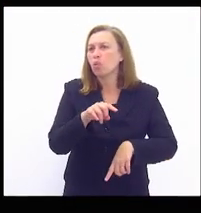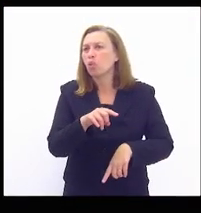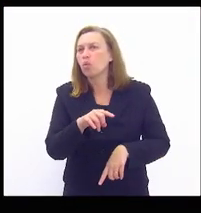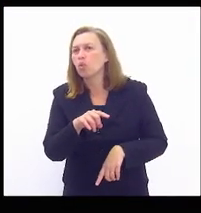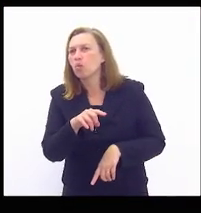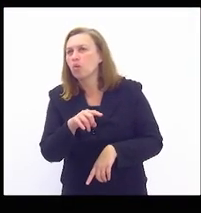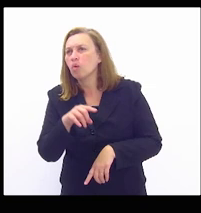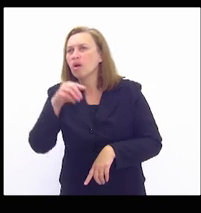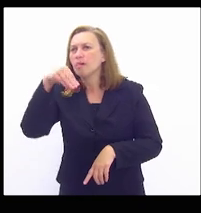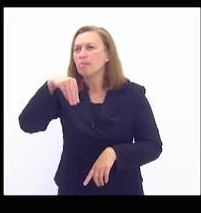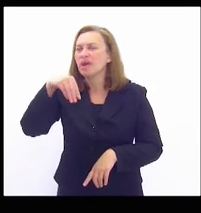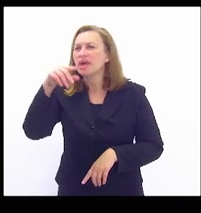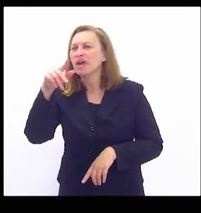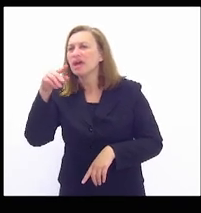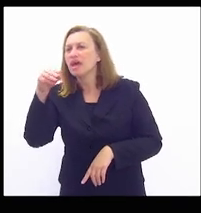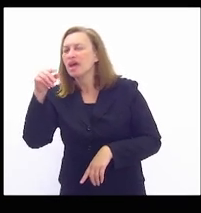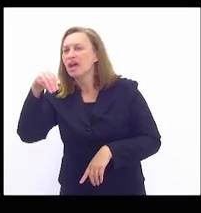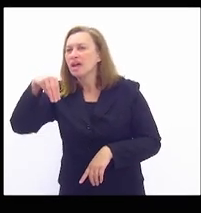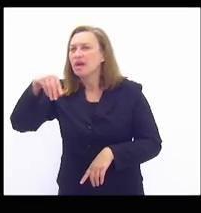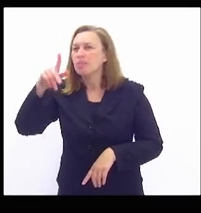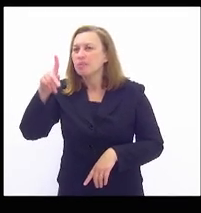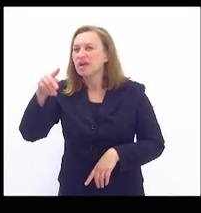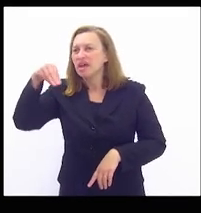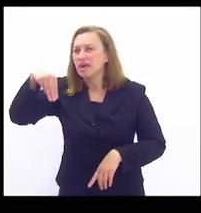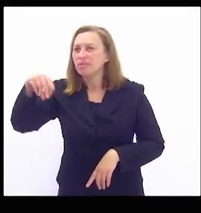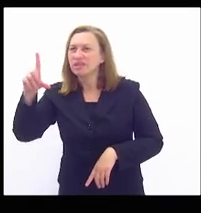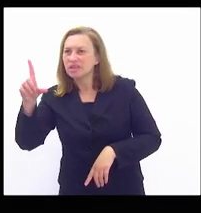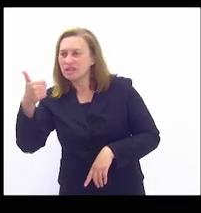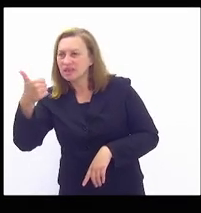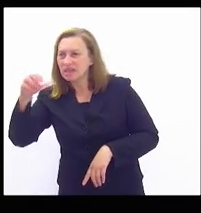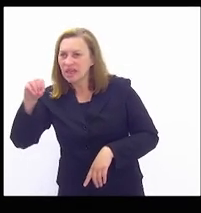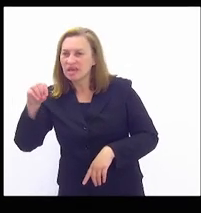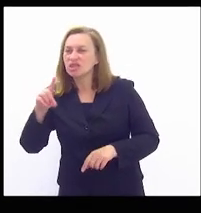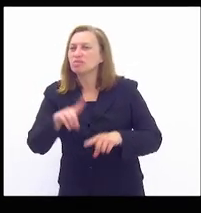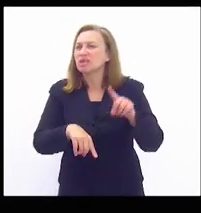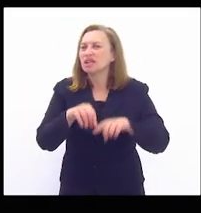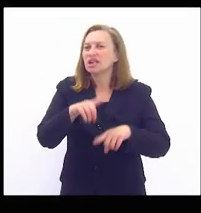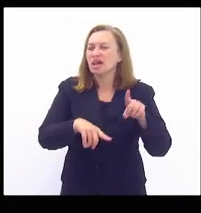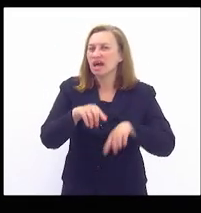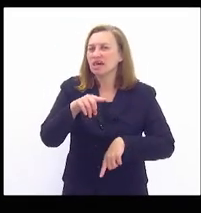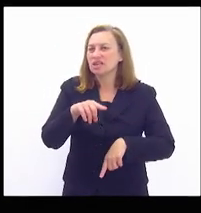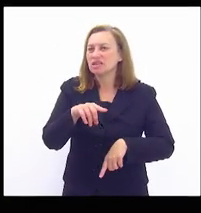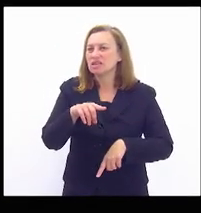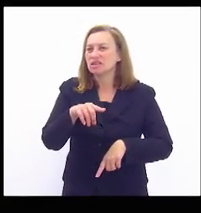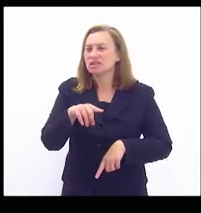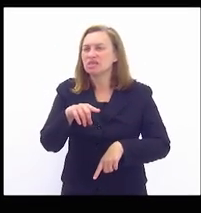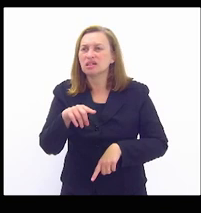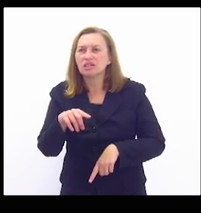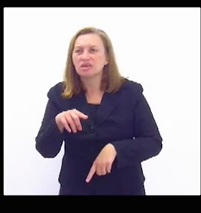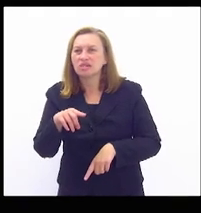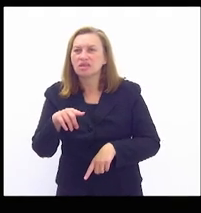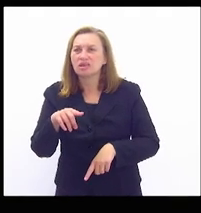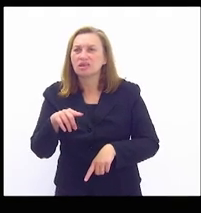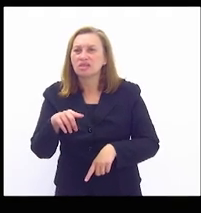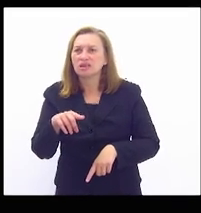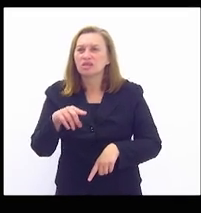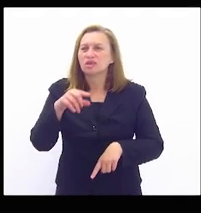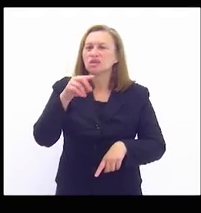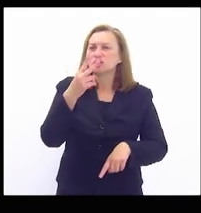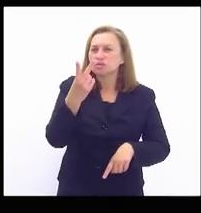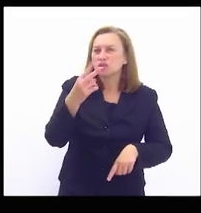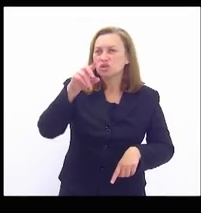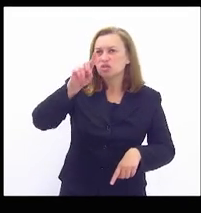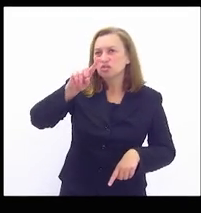do PM10, do PM12,5, que são materiais com até 10 micras e materiais até menores de 2,5